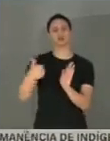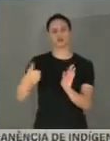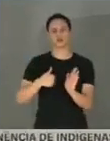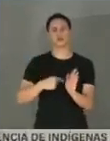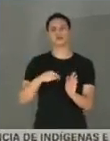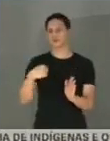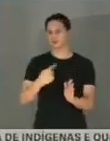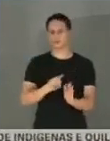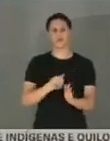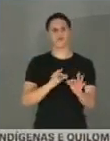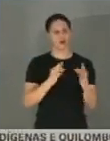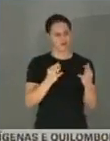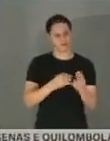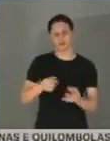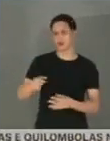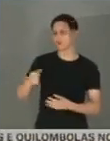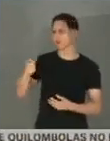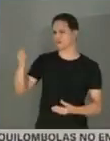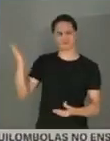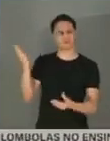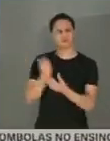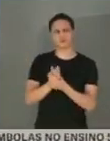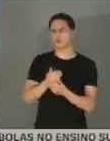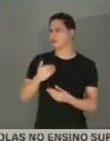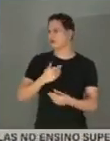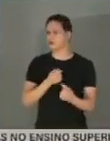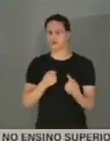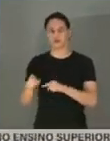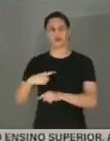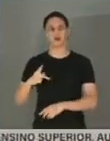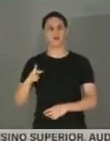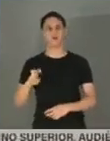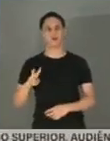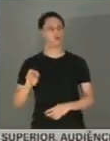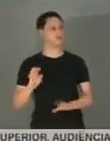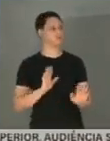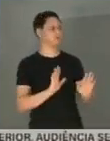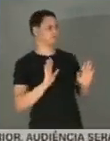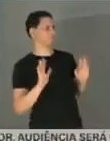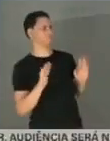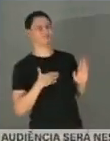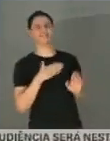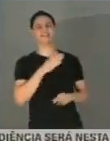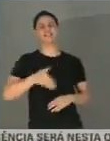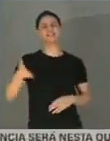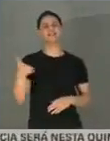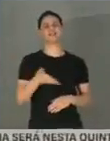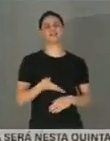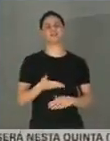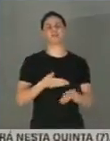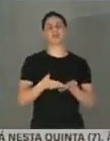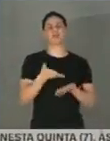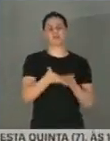mídia. Nesse momento, a Prevent recua e cancela o início do tratamento